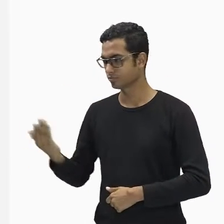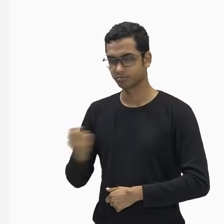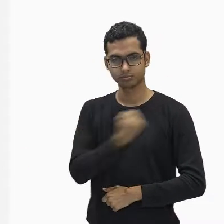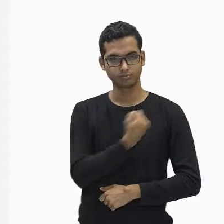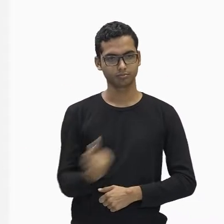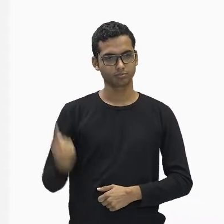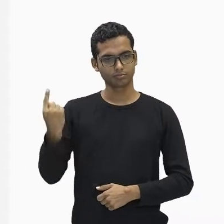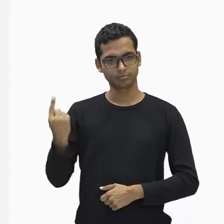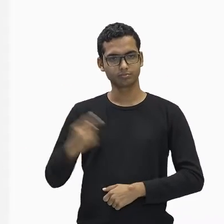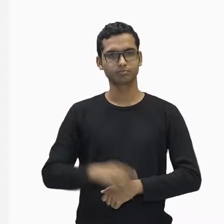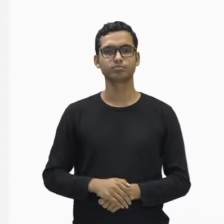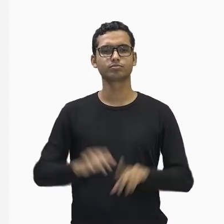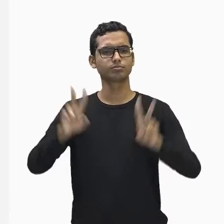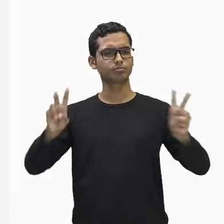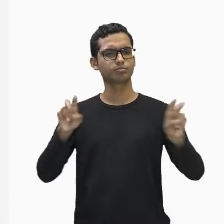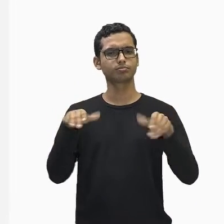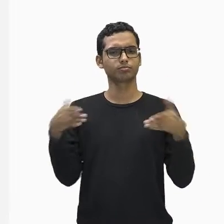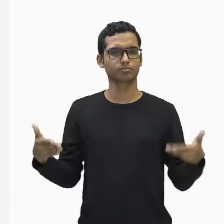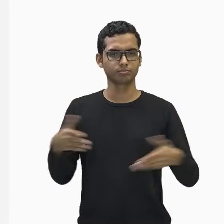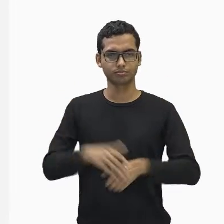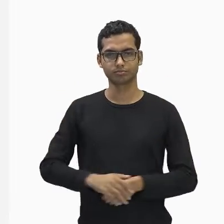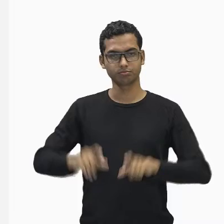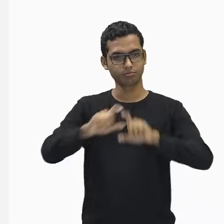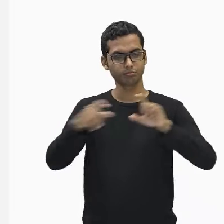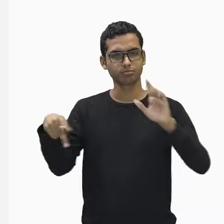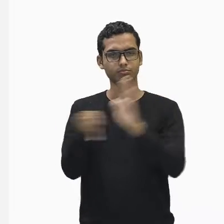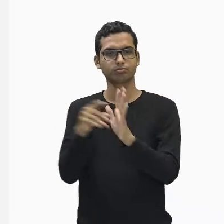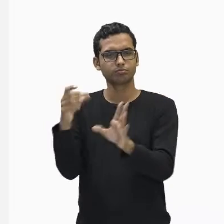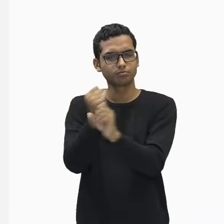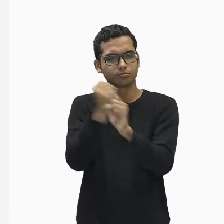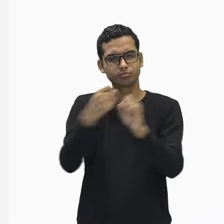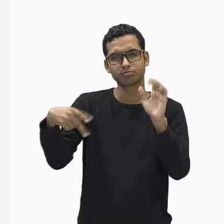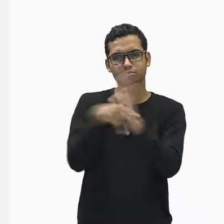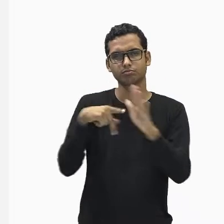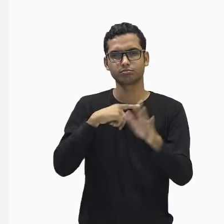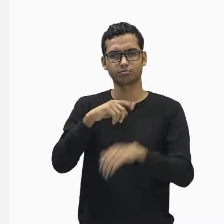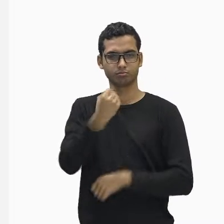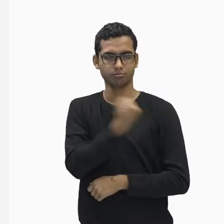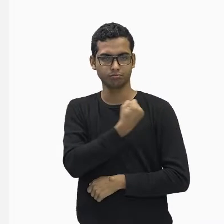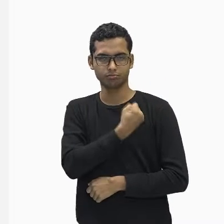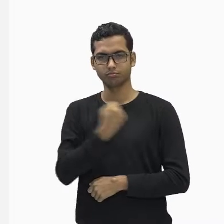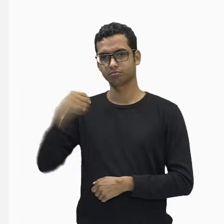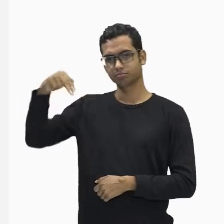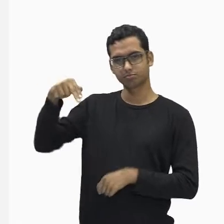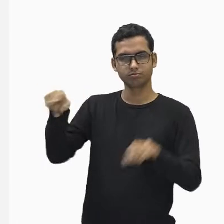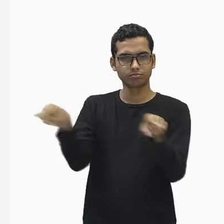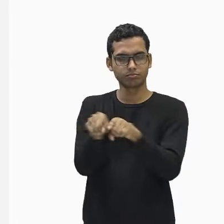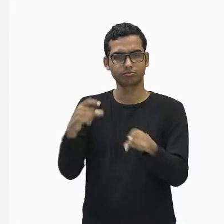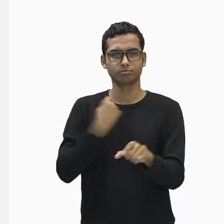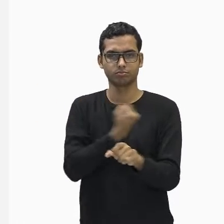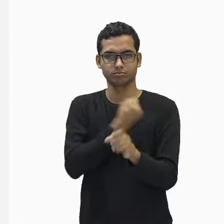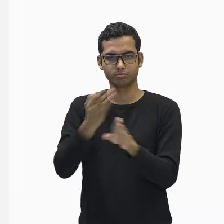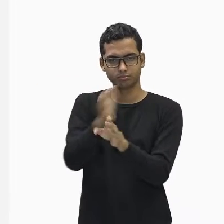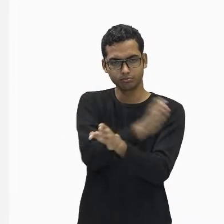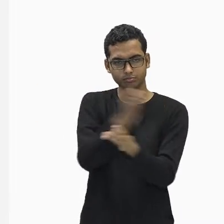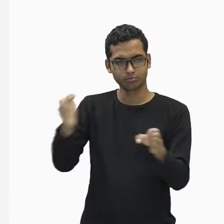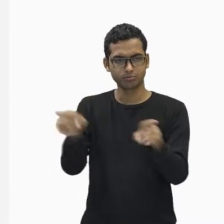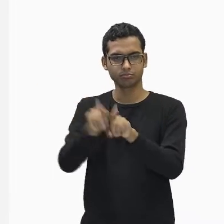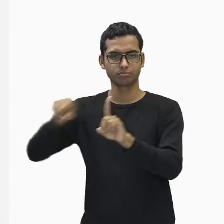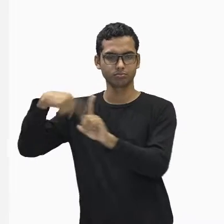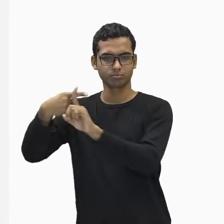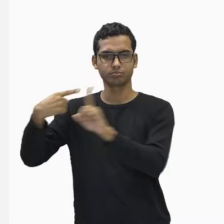nossa aula 1 tem como objeto de conhecimento operações com números naturais inteiros, com detalhamento